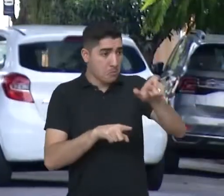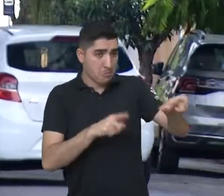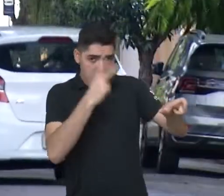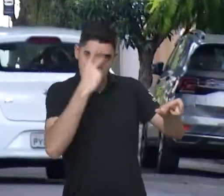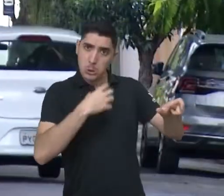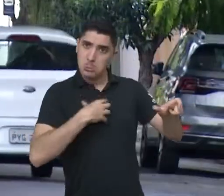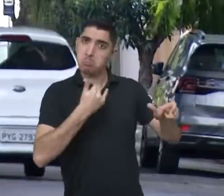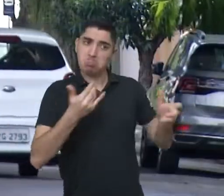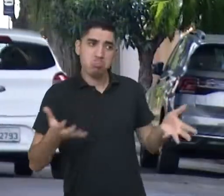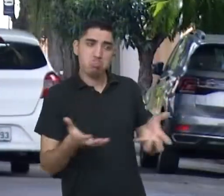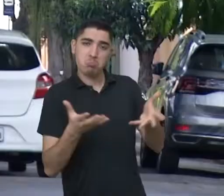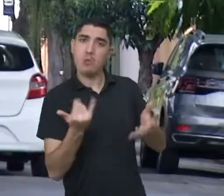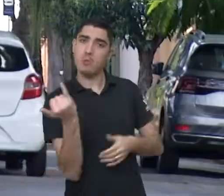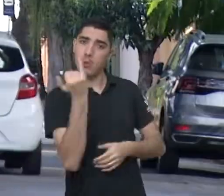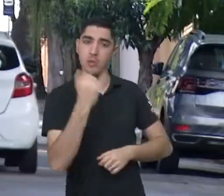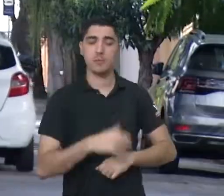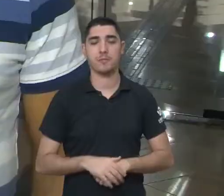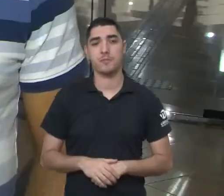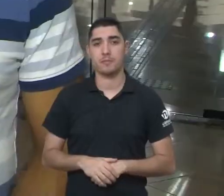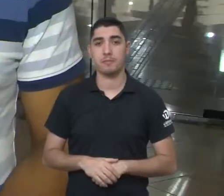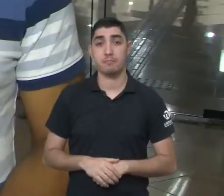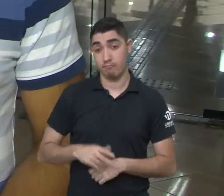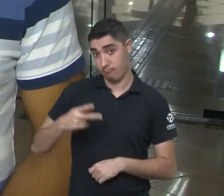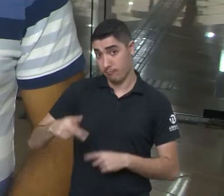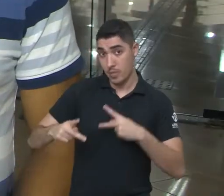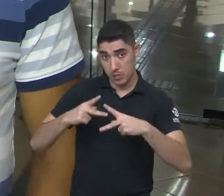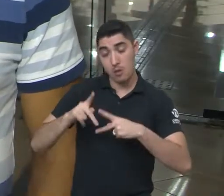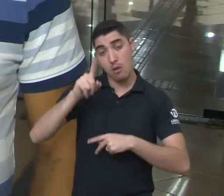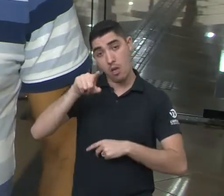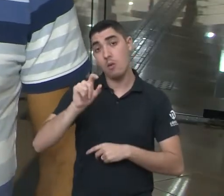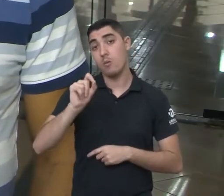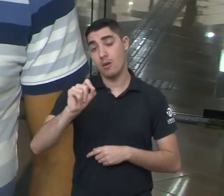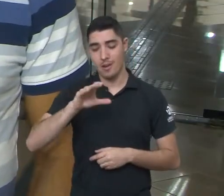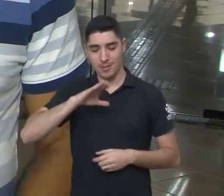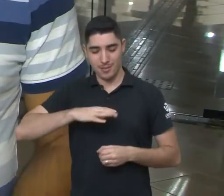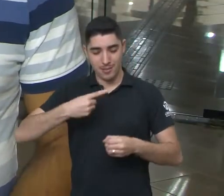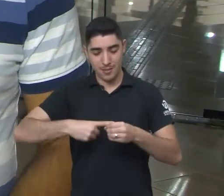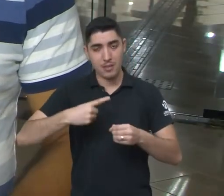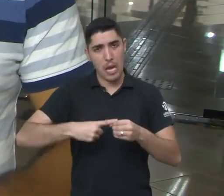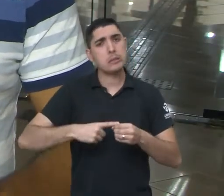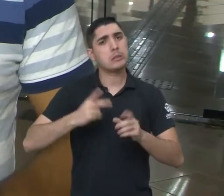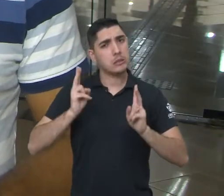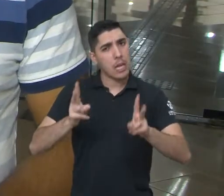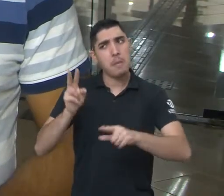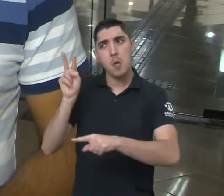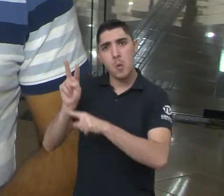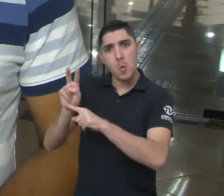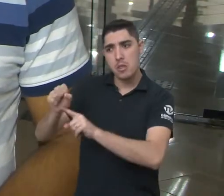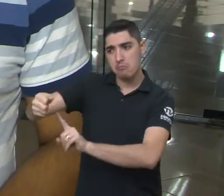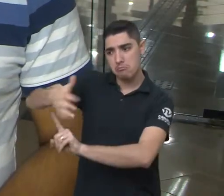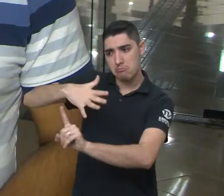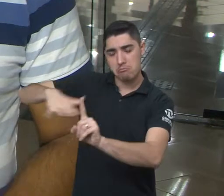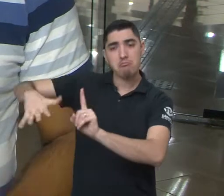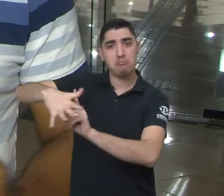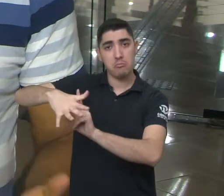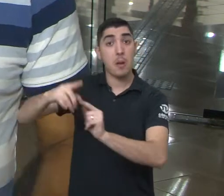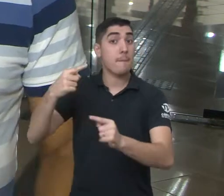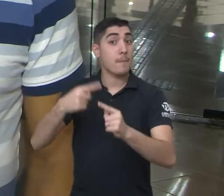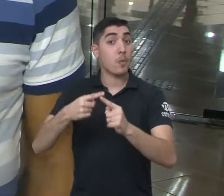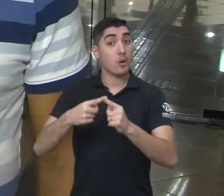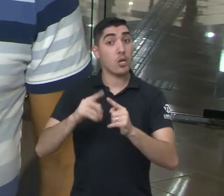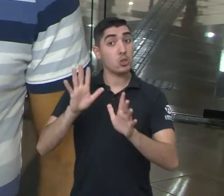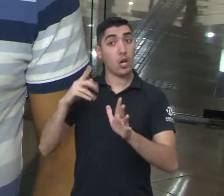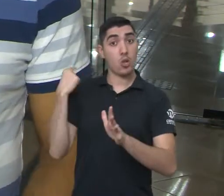sente incentivada a preservar o meio ambiente. A nossa cidade, ela é realmente uma cidade que cuida muito do meio ambiente, até